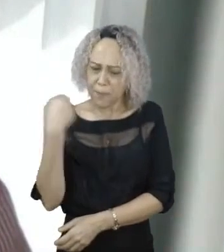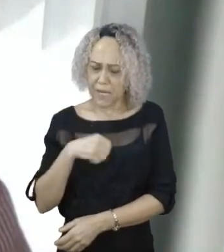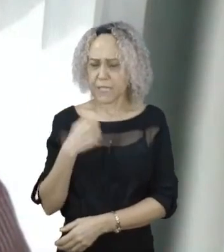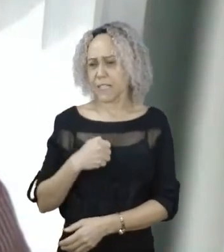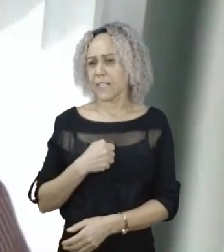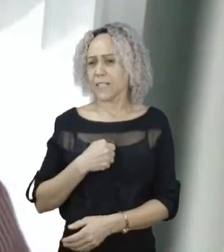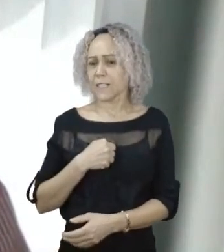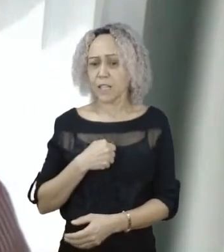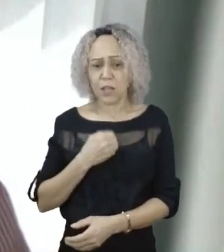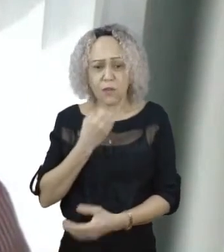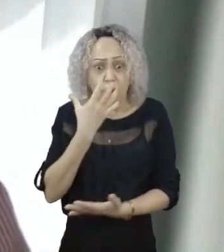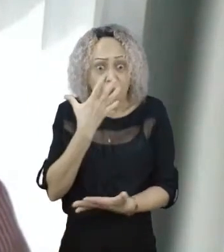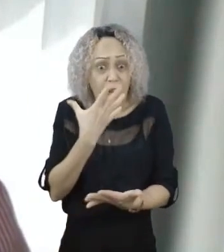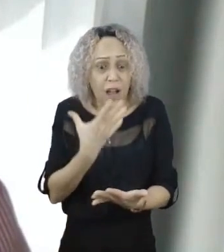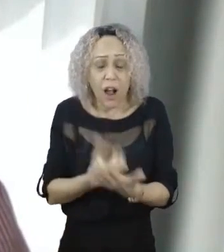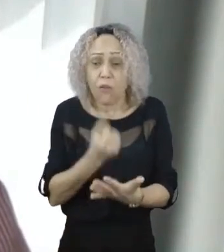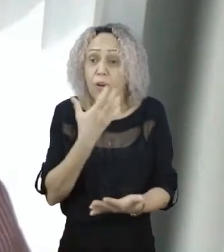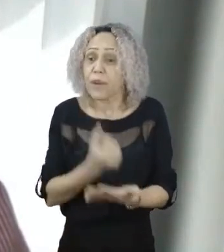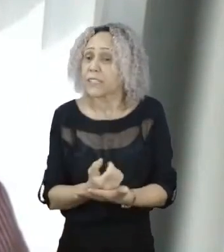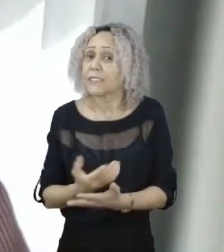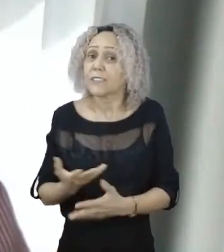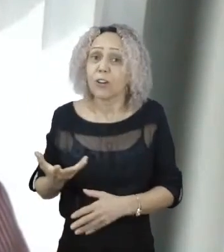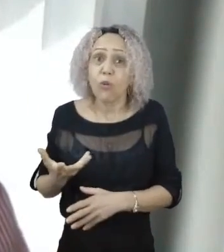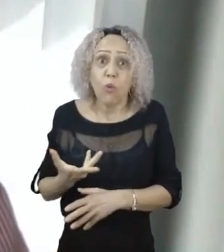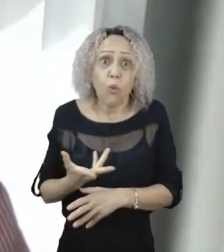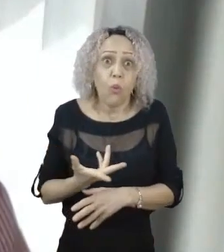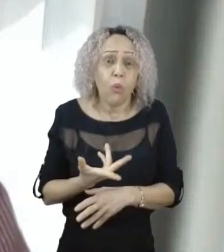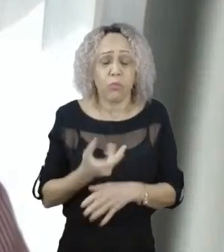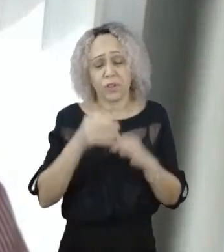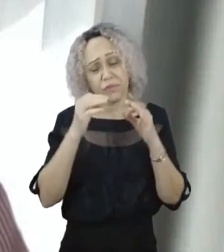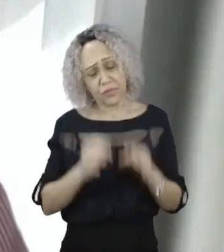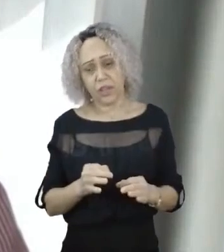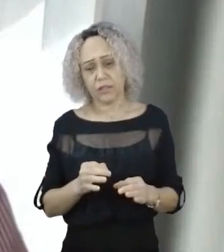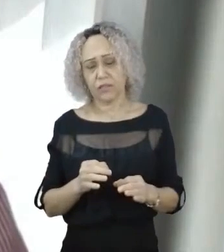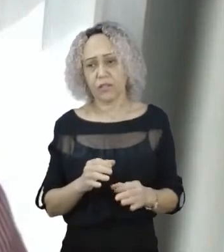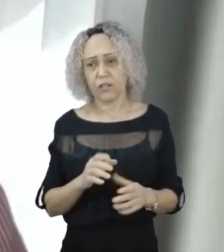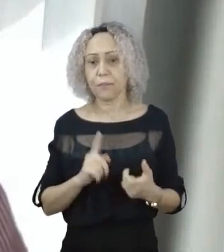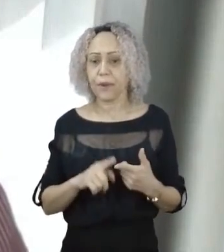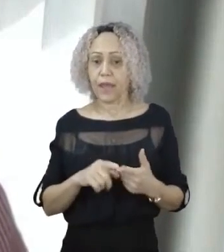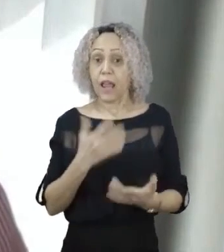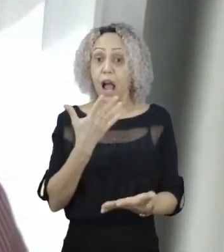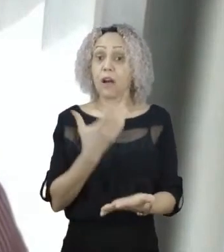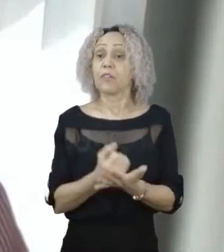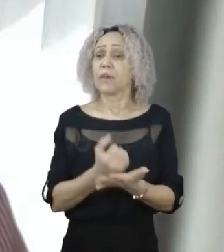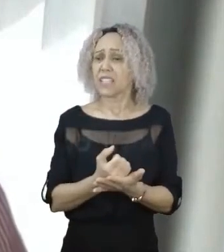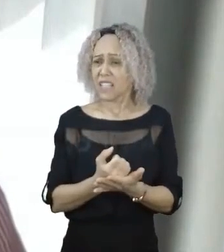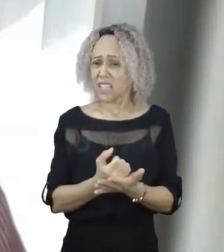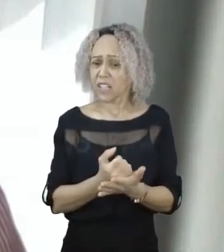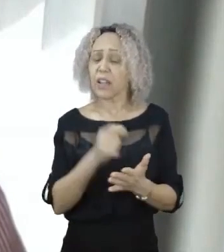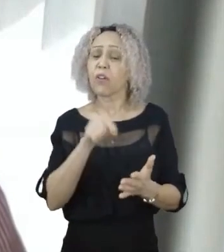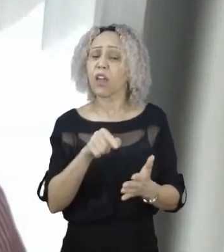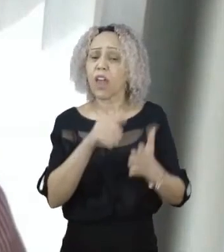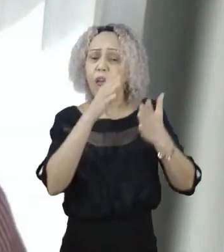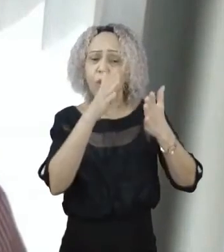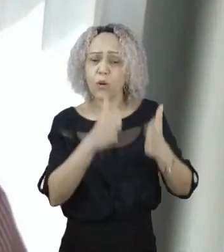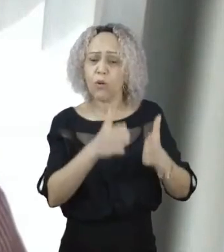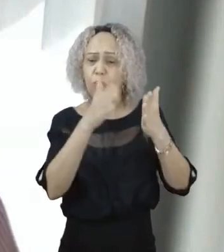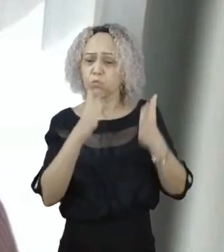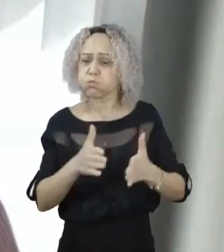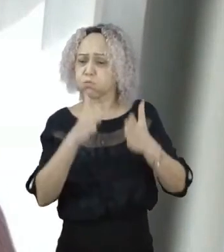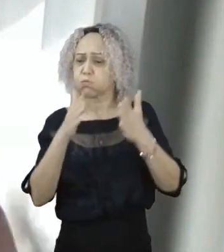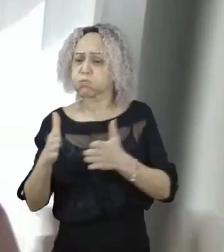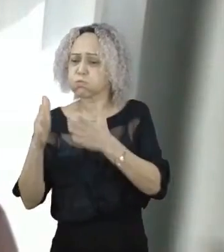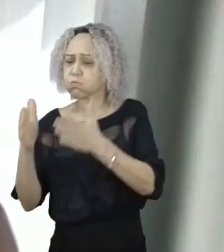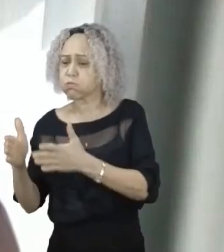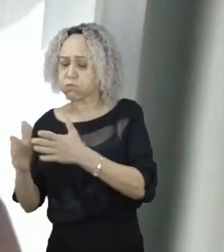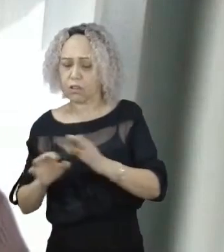A alfabetização não se dá numa única série, num único ano, ela é um processo que tem um período preparatório,